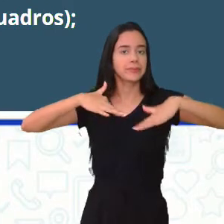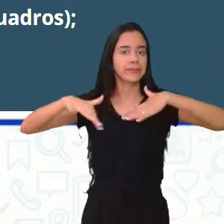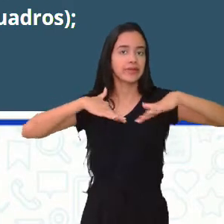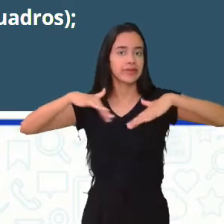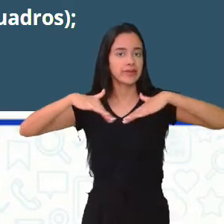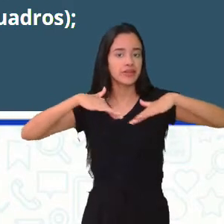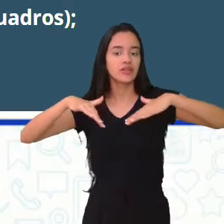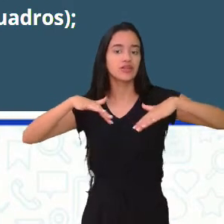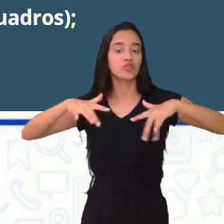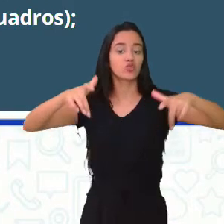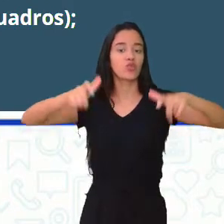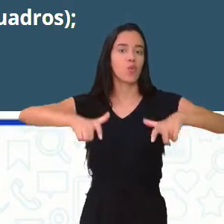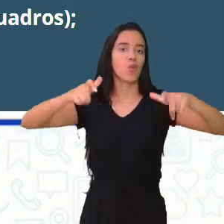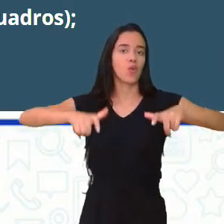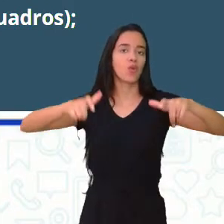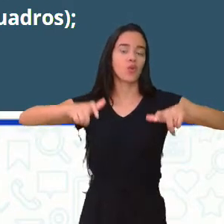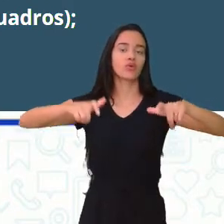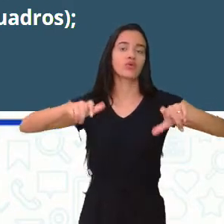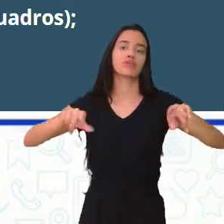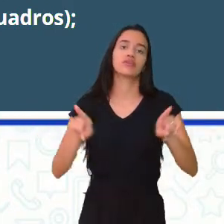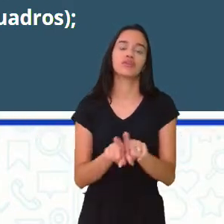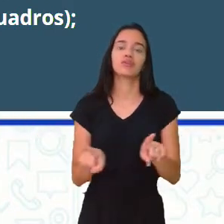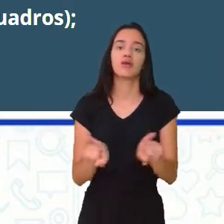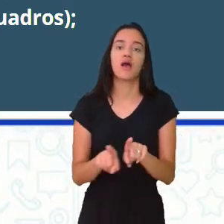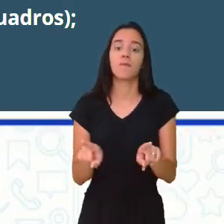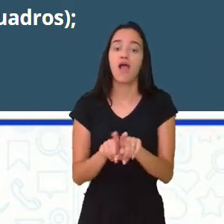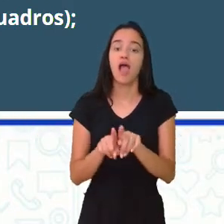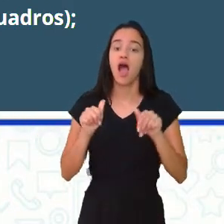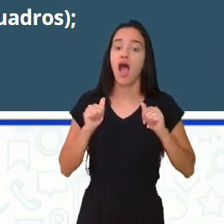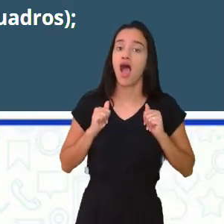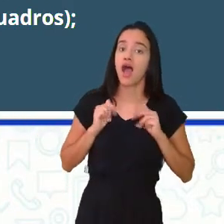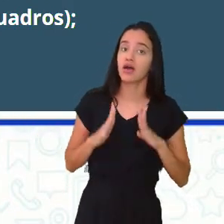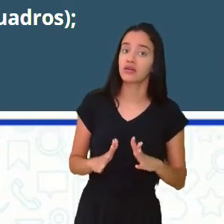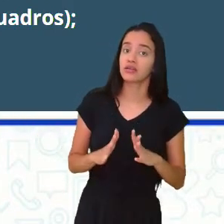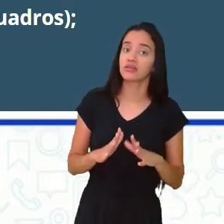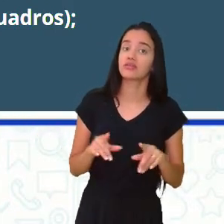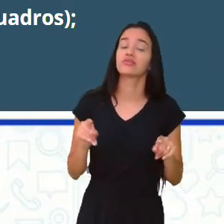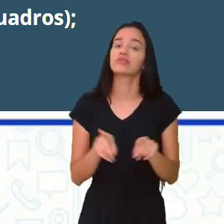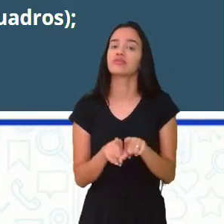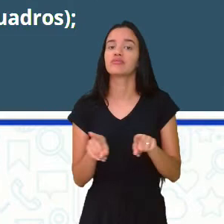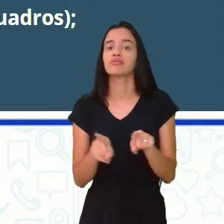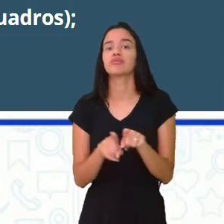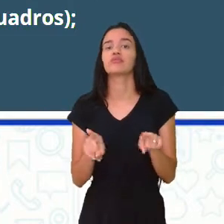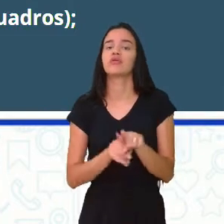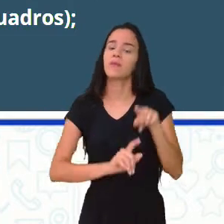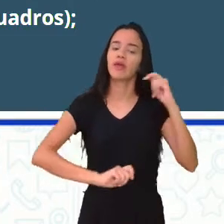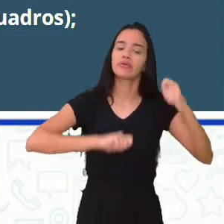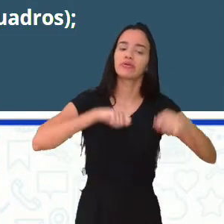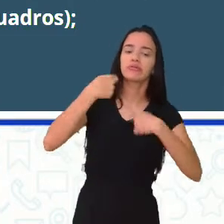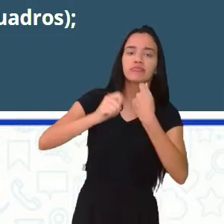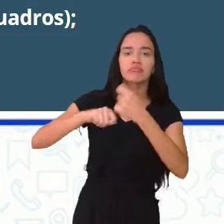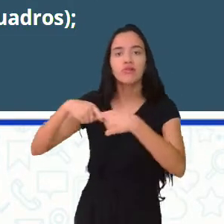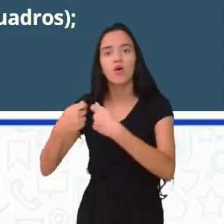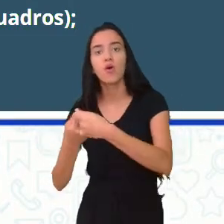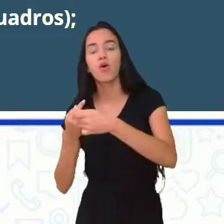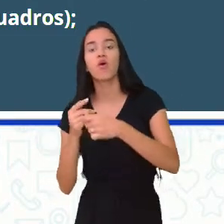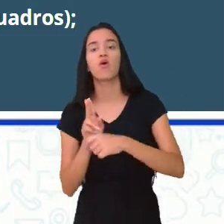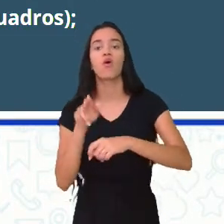em palco, as atitudes que devem tomar, os gestos que devem fazer ou a